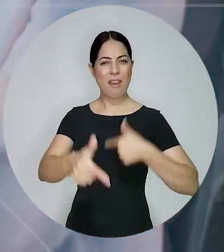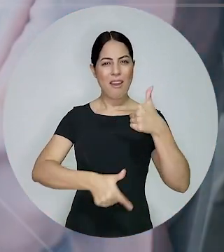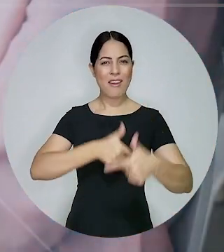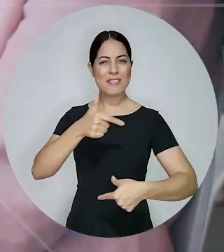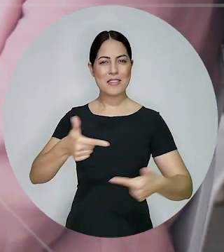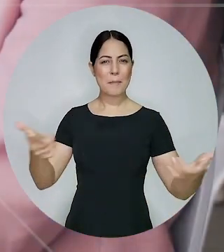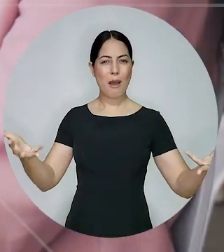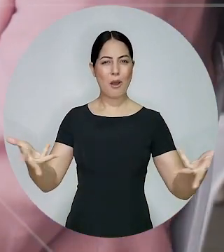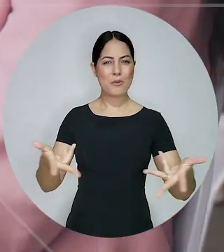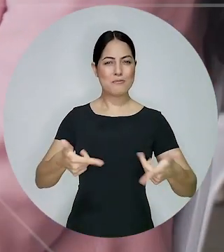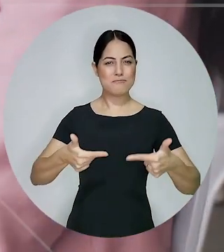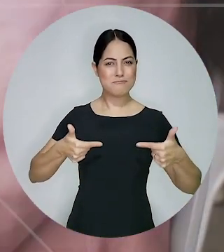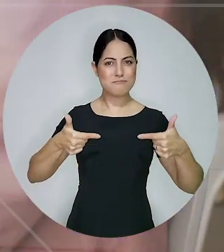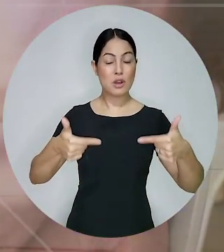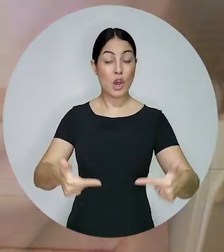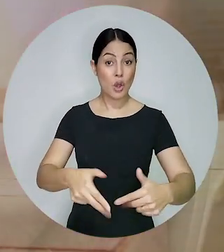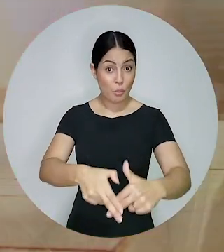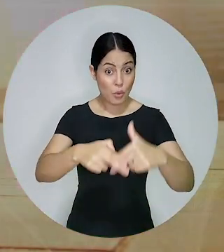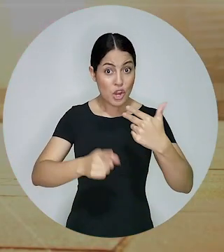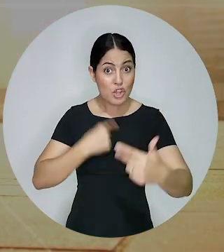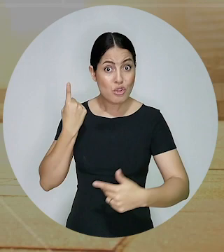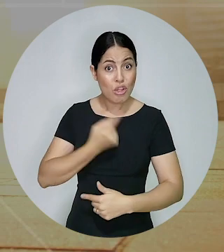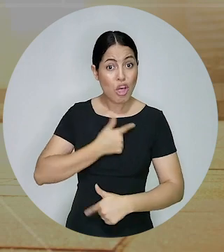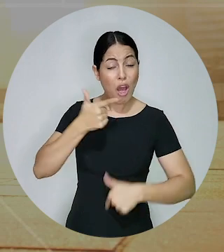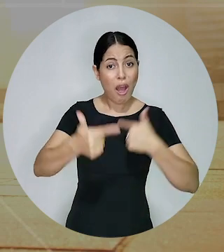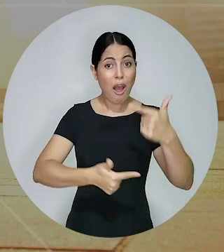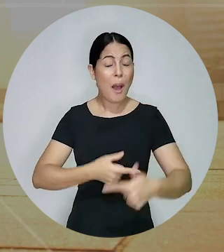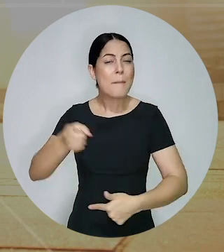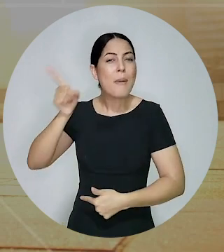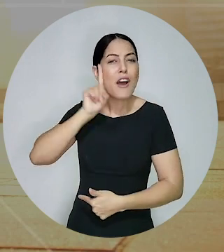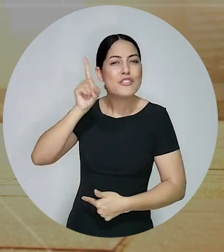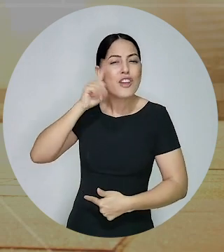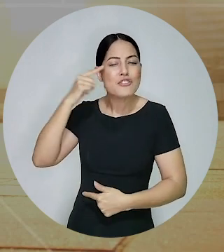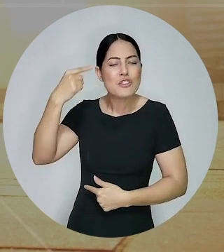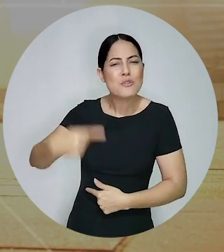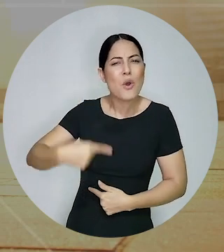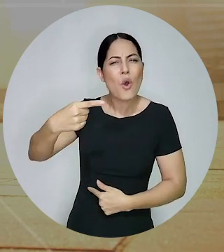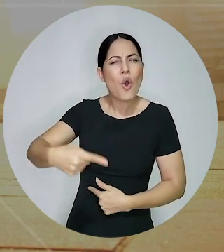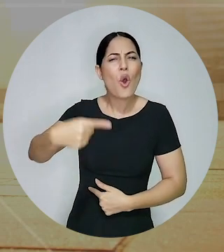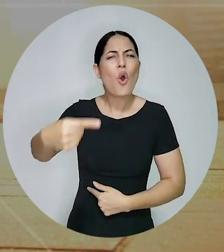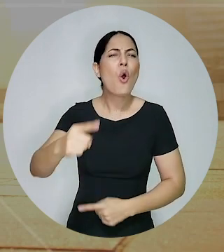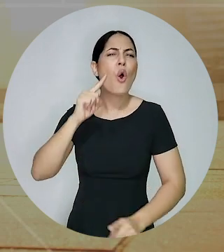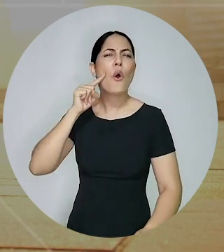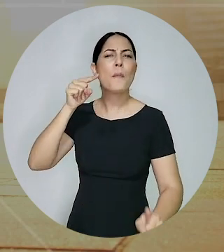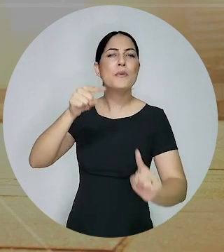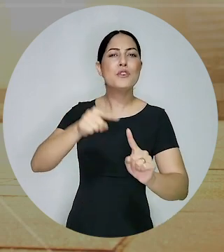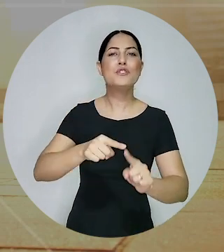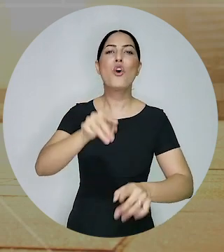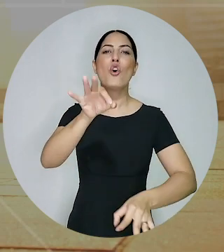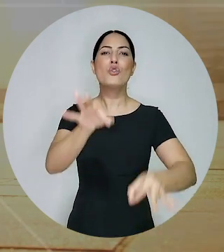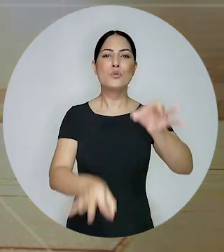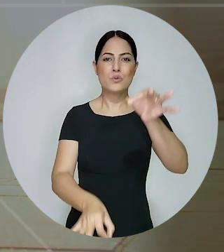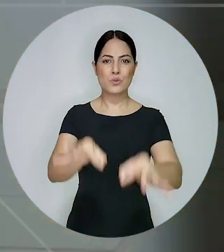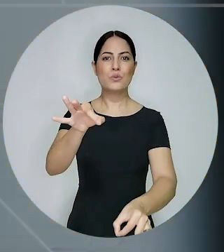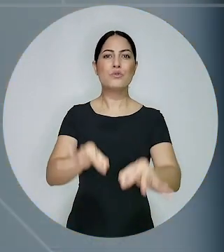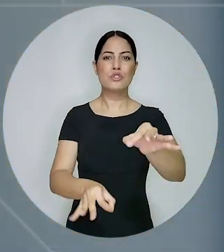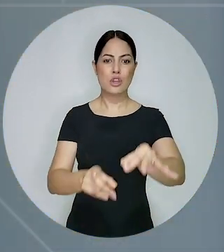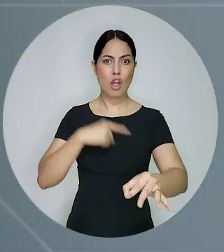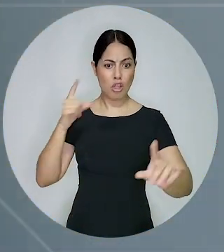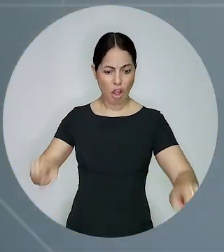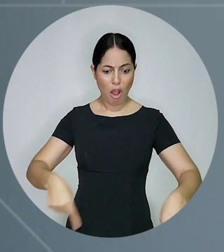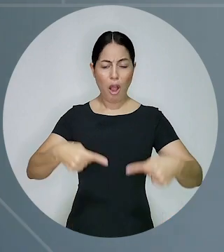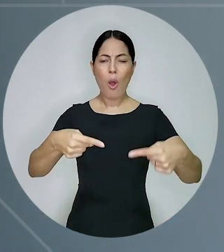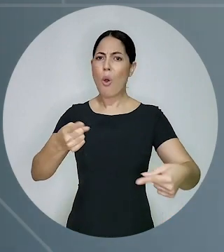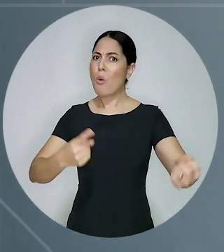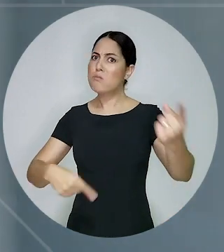essência do trabalho da OAB. É pensando nisso que trabalhamos diariamente, para fazer justiça a todos